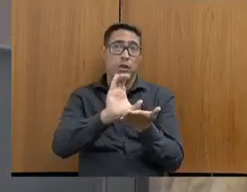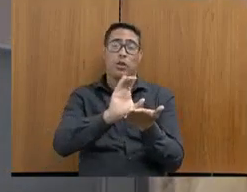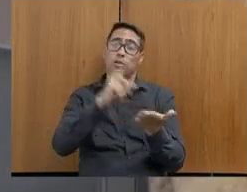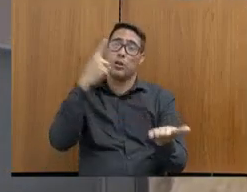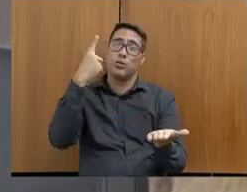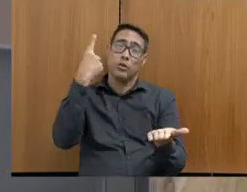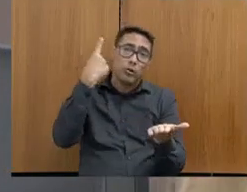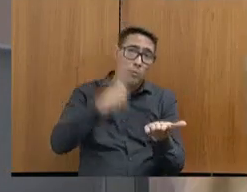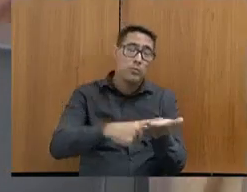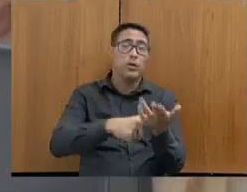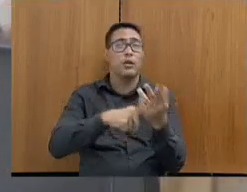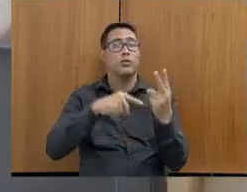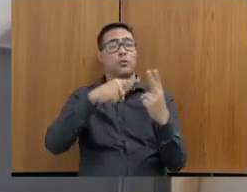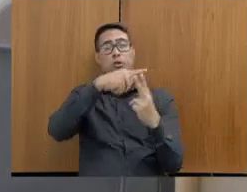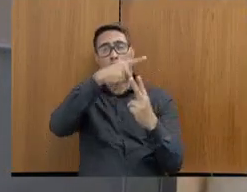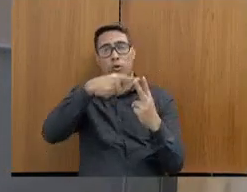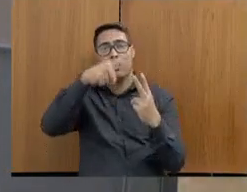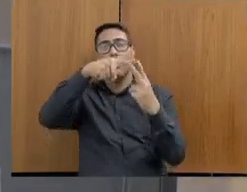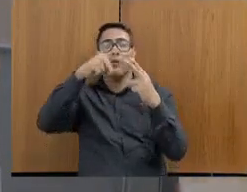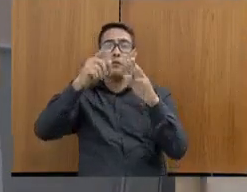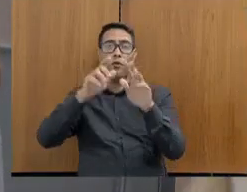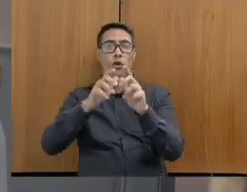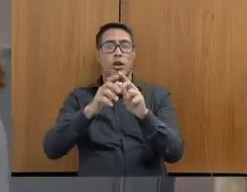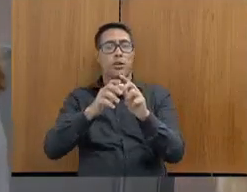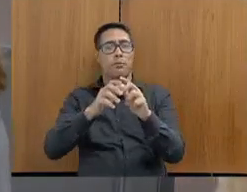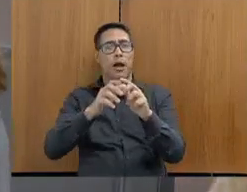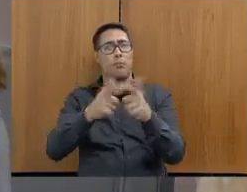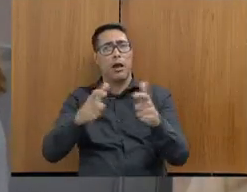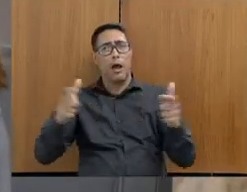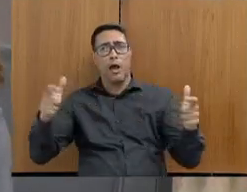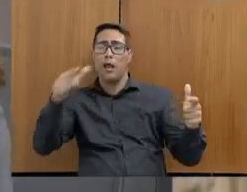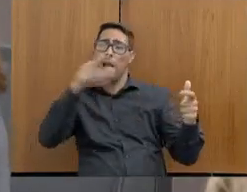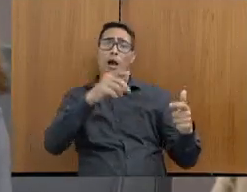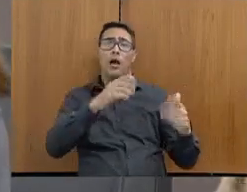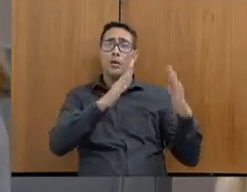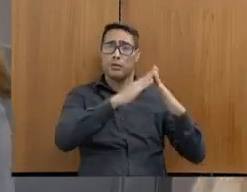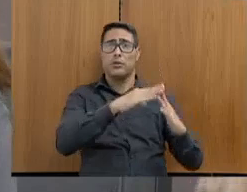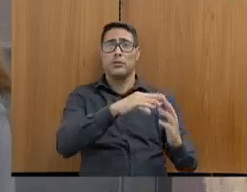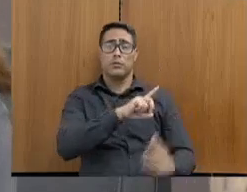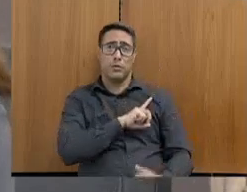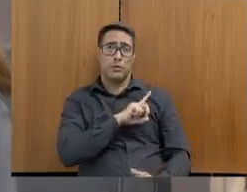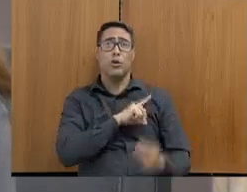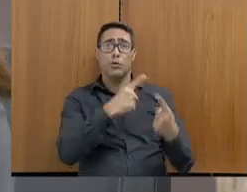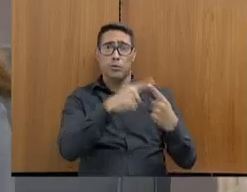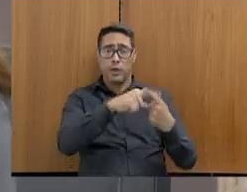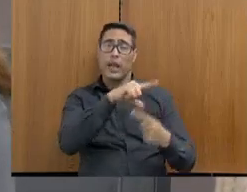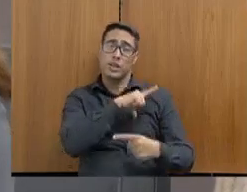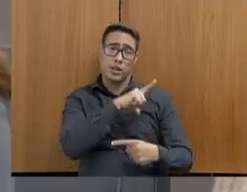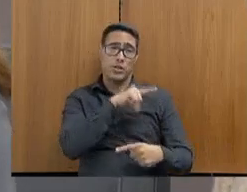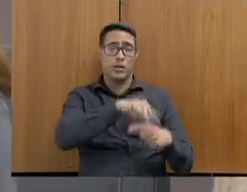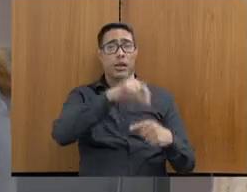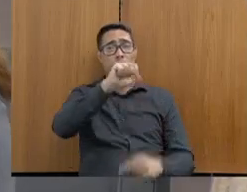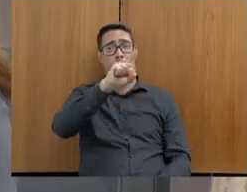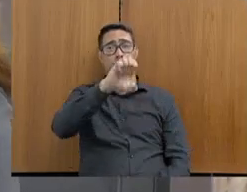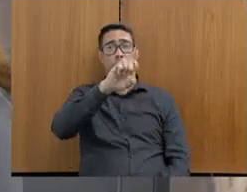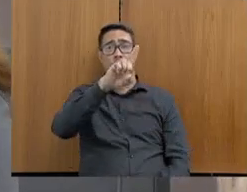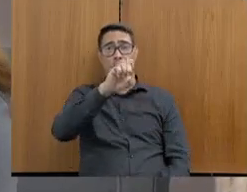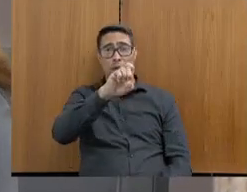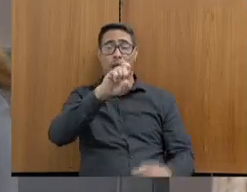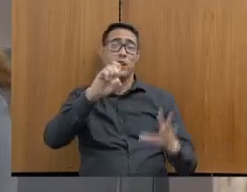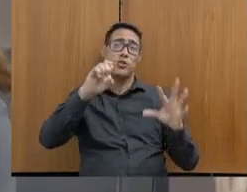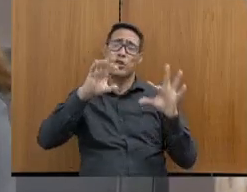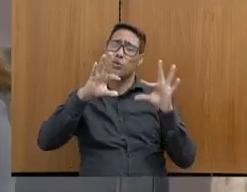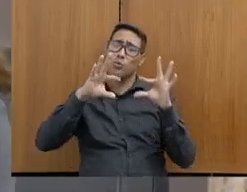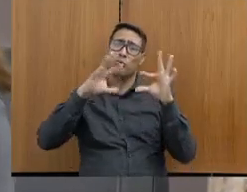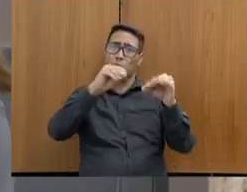vale né para expansão do delegacias de mulheres Exatamente porque nós temos sedes de delegacias de mulheres em todas as delegacias regionais